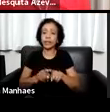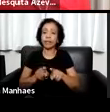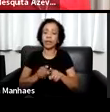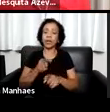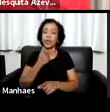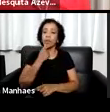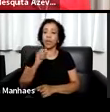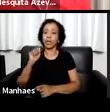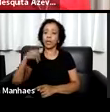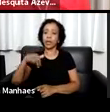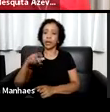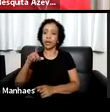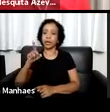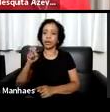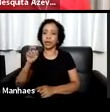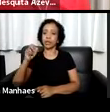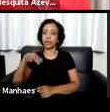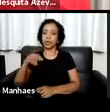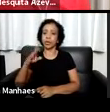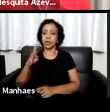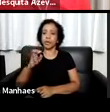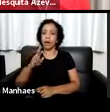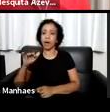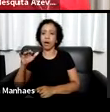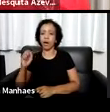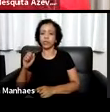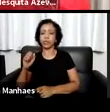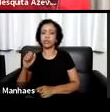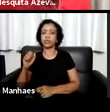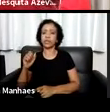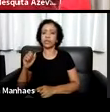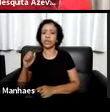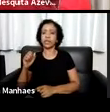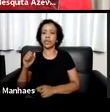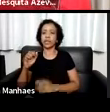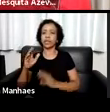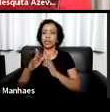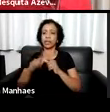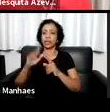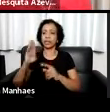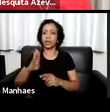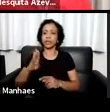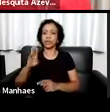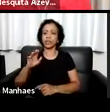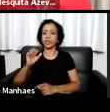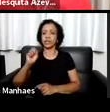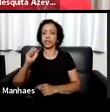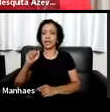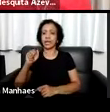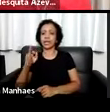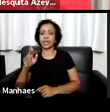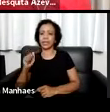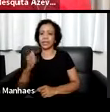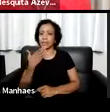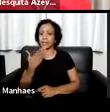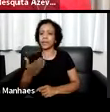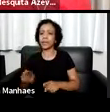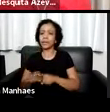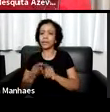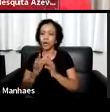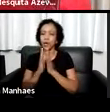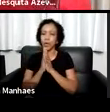PIB de Zaira, não sei se é Zaira ou Zaira, me perdoe, ele pede também, o irmão Anderson Barros pede pela sua